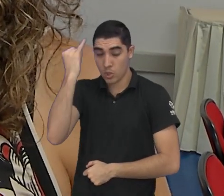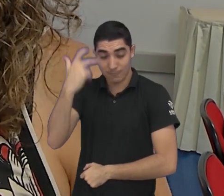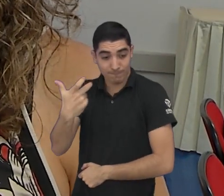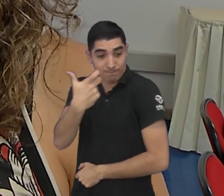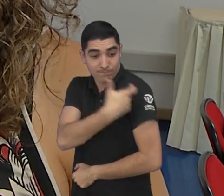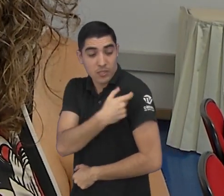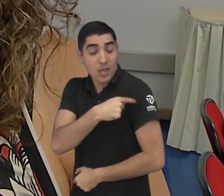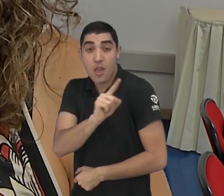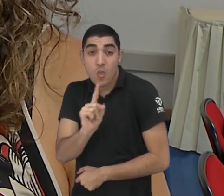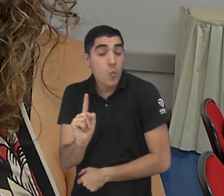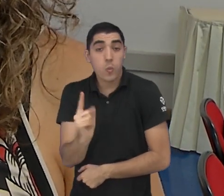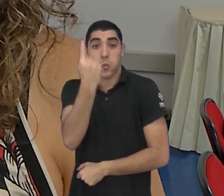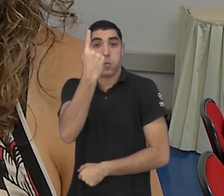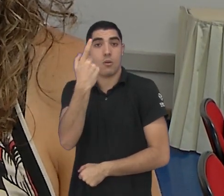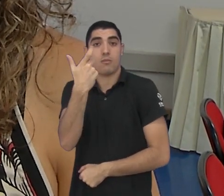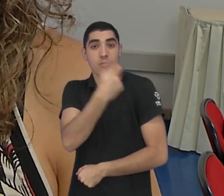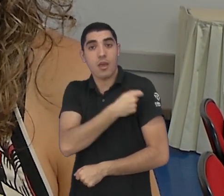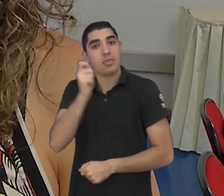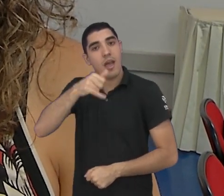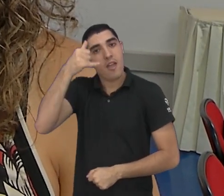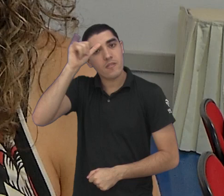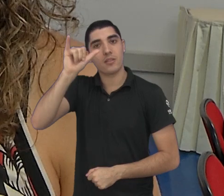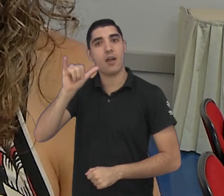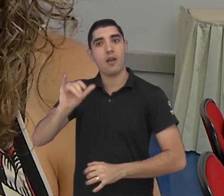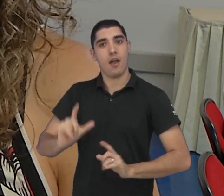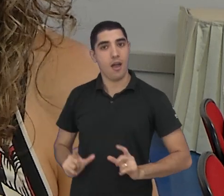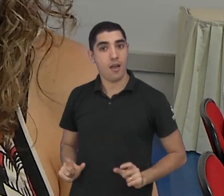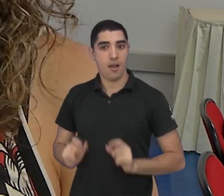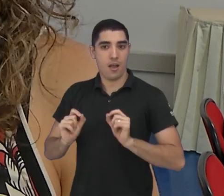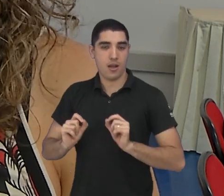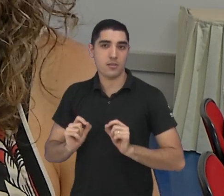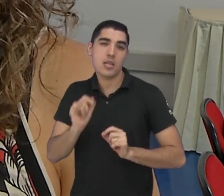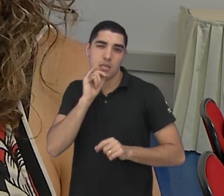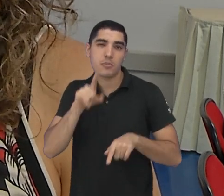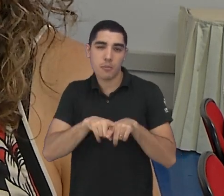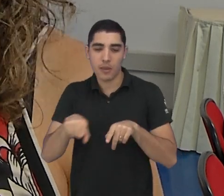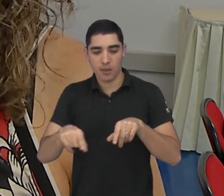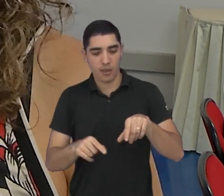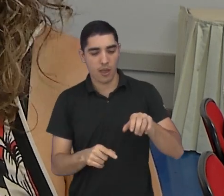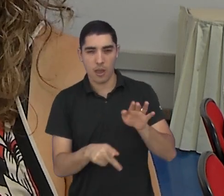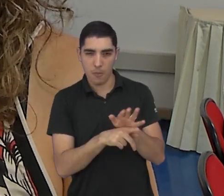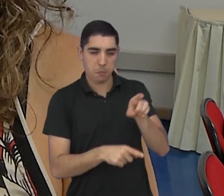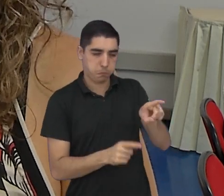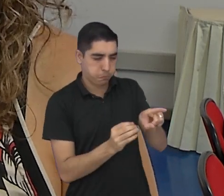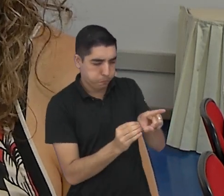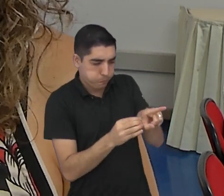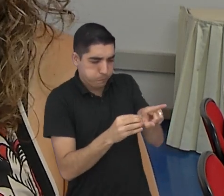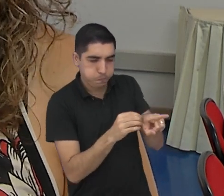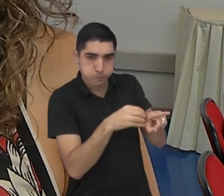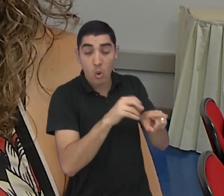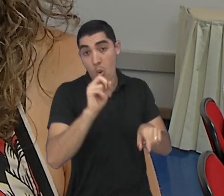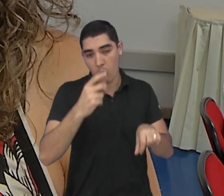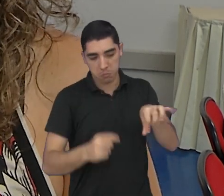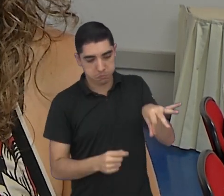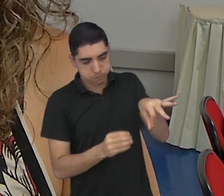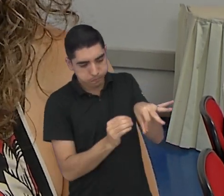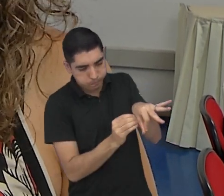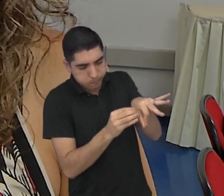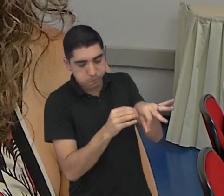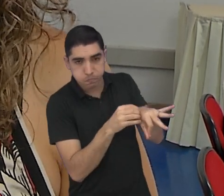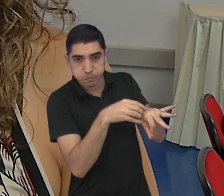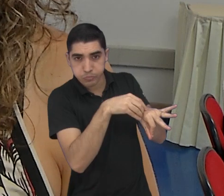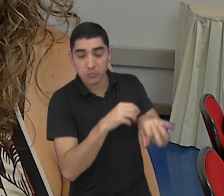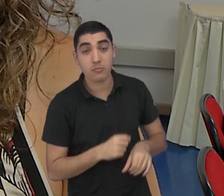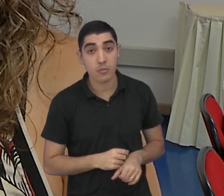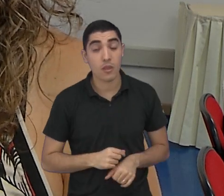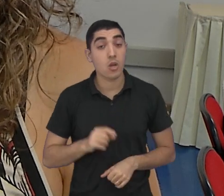muito importante porque ela é a única vacina que é capaz de prevenir alguns tipos de câncer, além das verrugas genitais. Ela previne não só